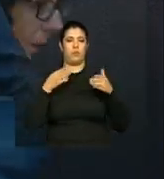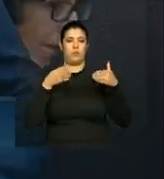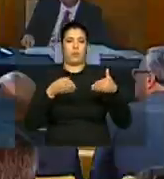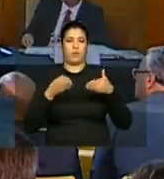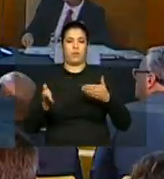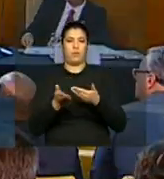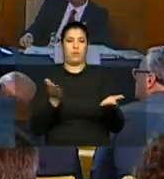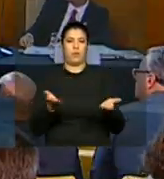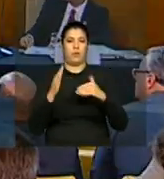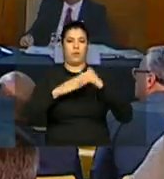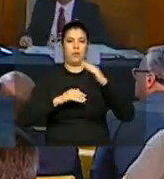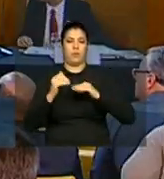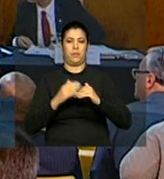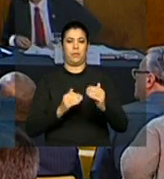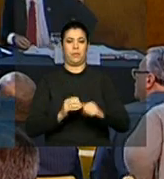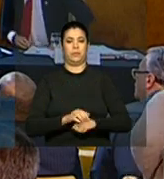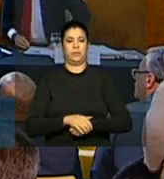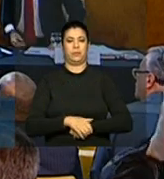ato.